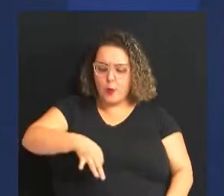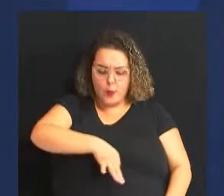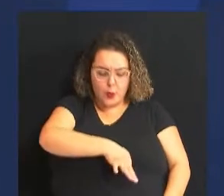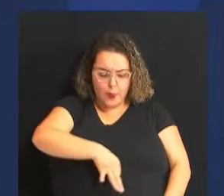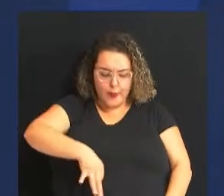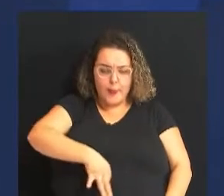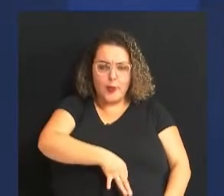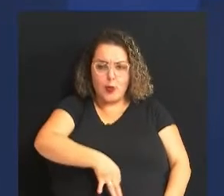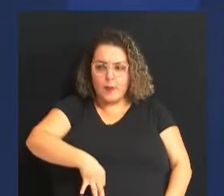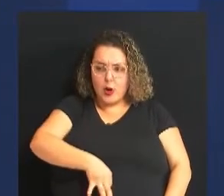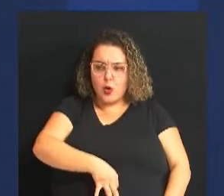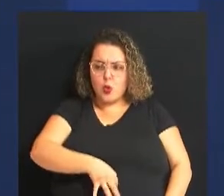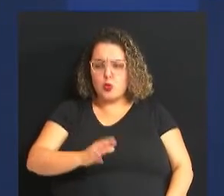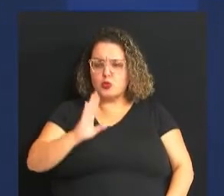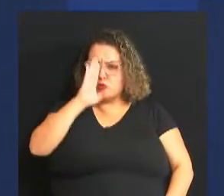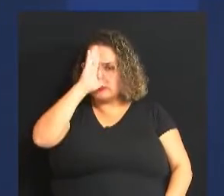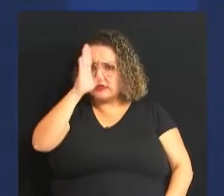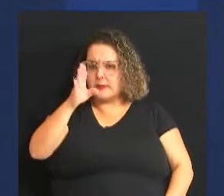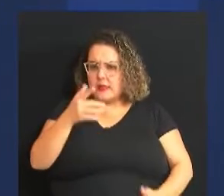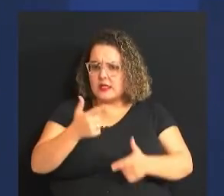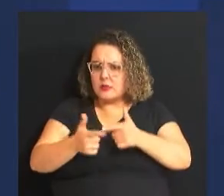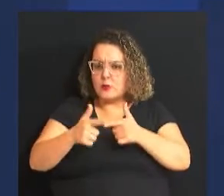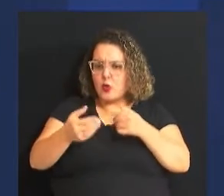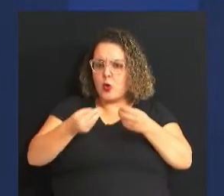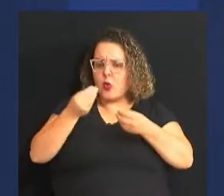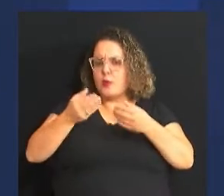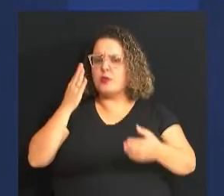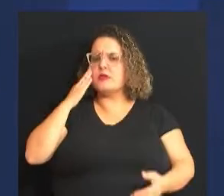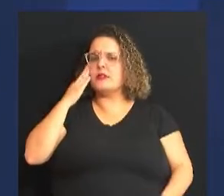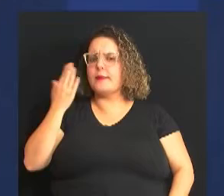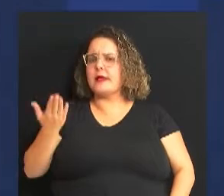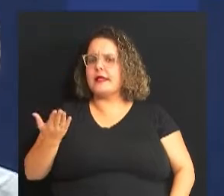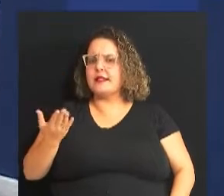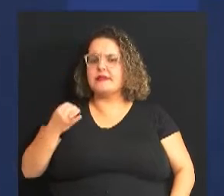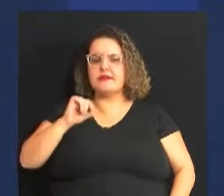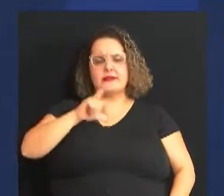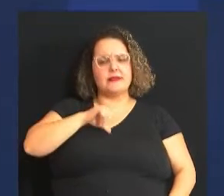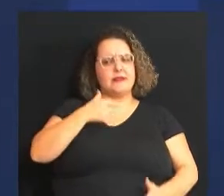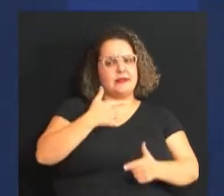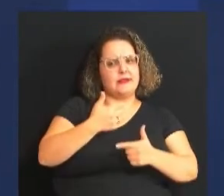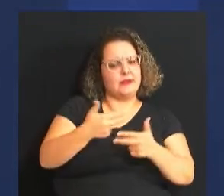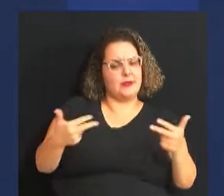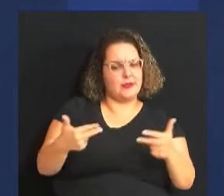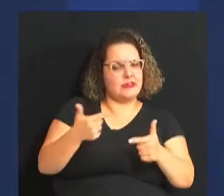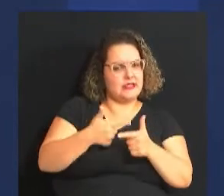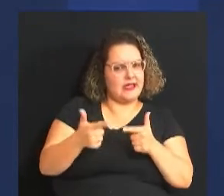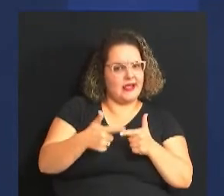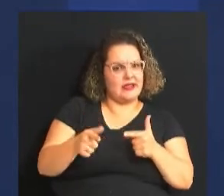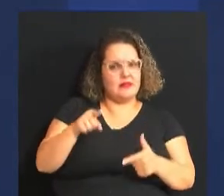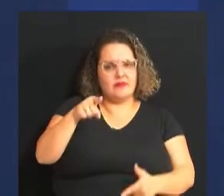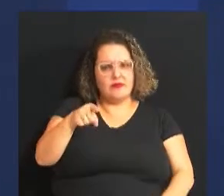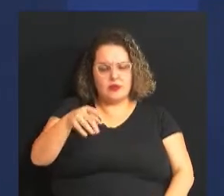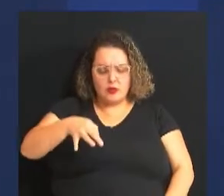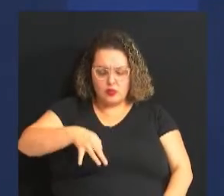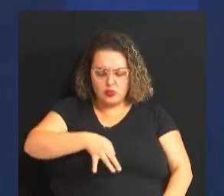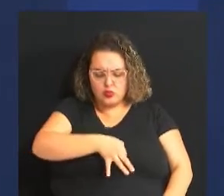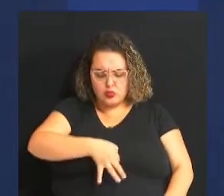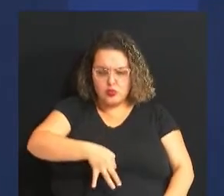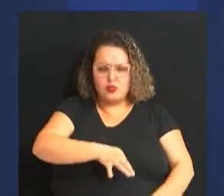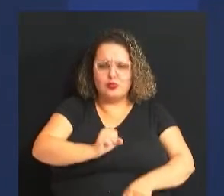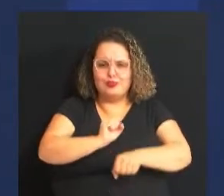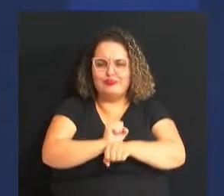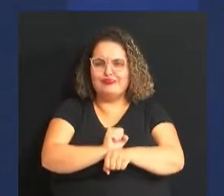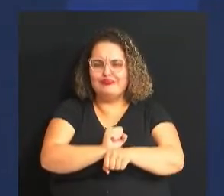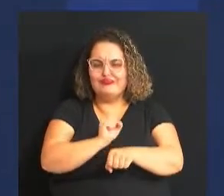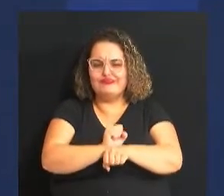principais problemas? Como identificar se tem alguma coisa errada? Você aí, que tem o intestino preso, tem o costume